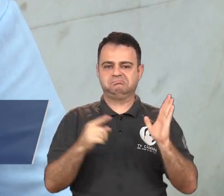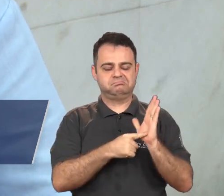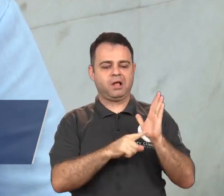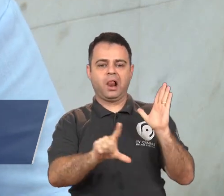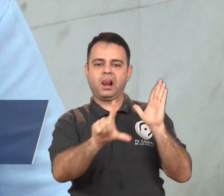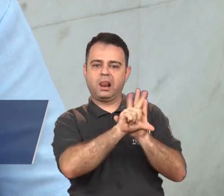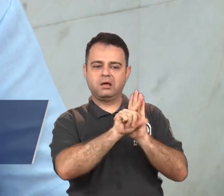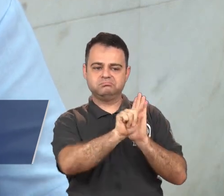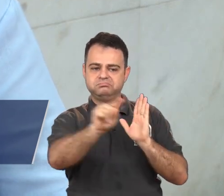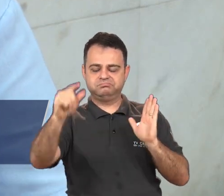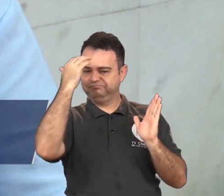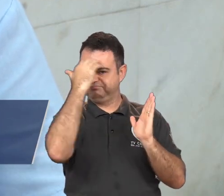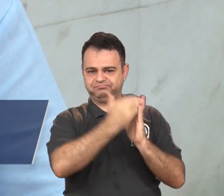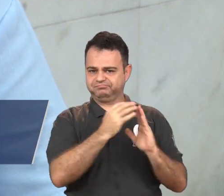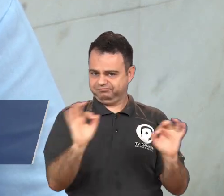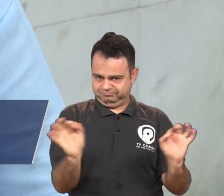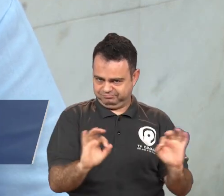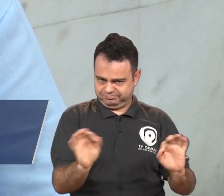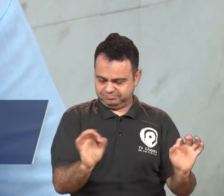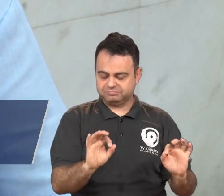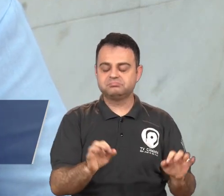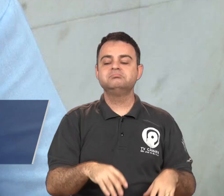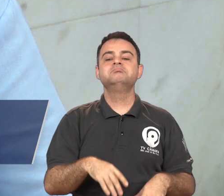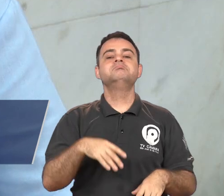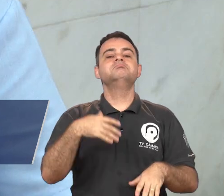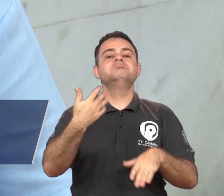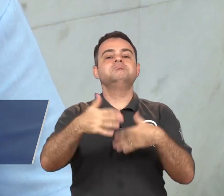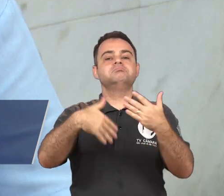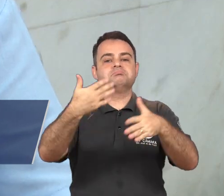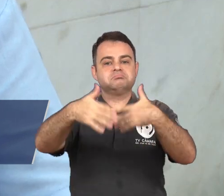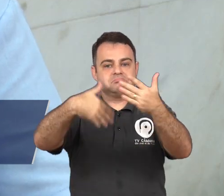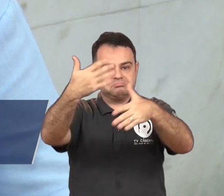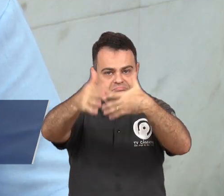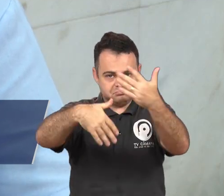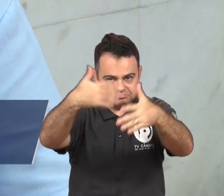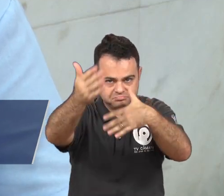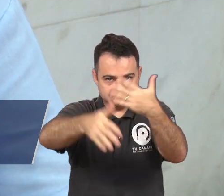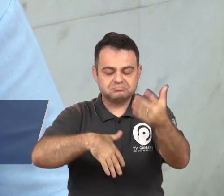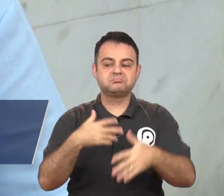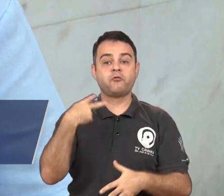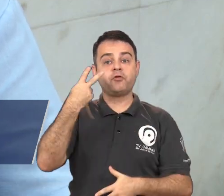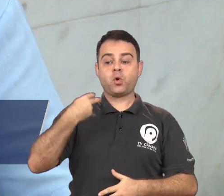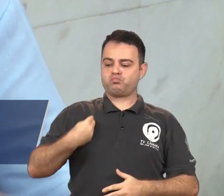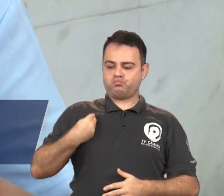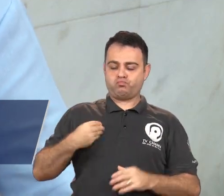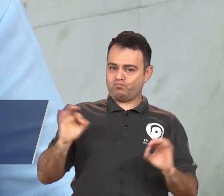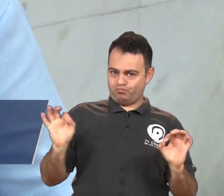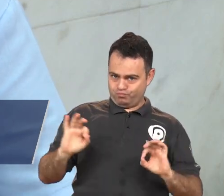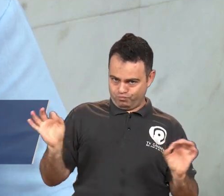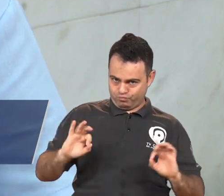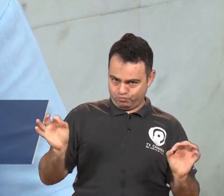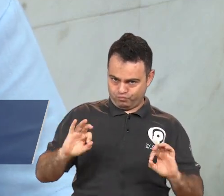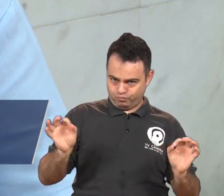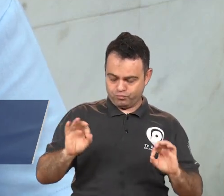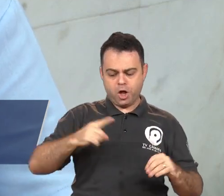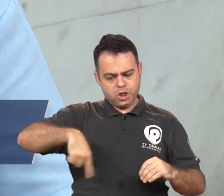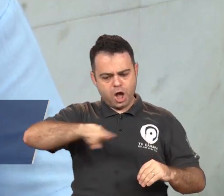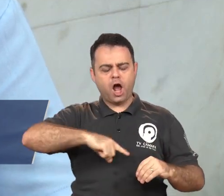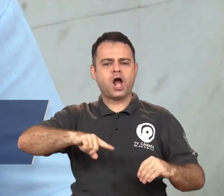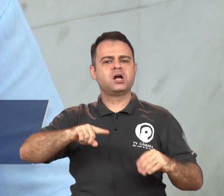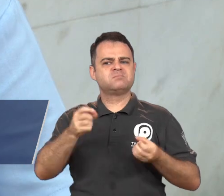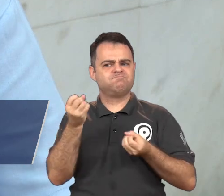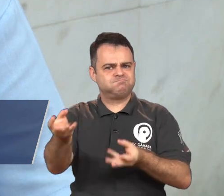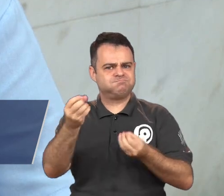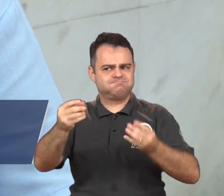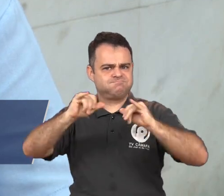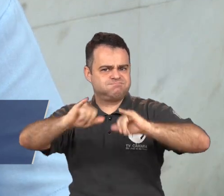sem se usar. E depois nós começamos, mesmo não sendo reeleita, a gente continuou fazendo o trabalho